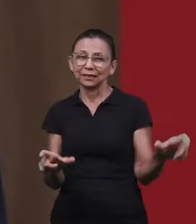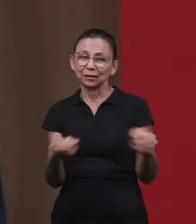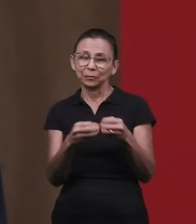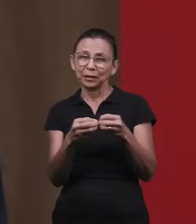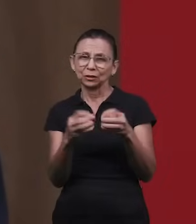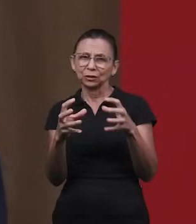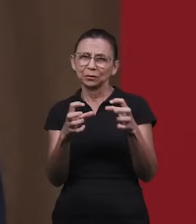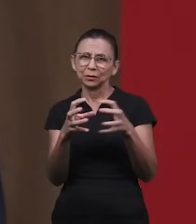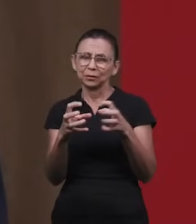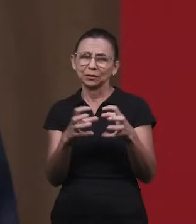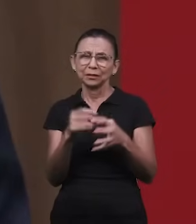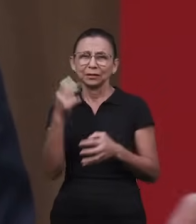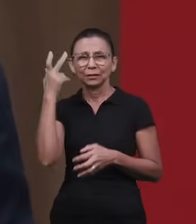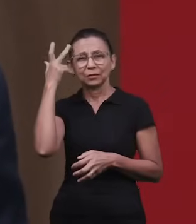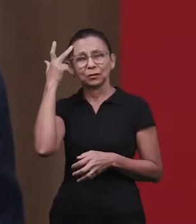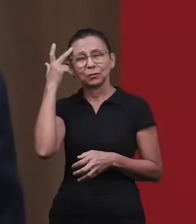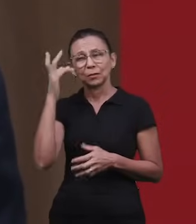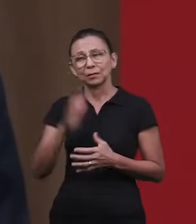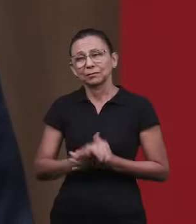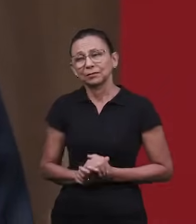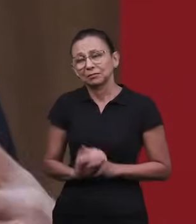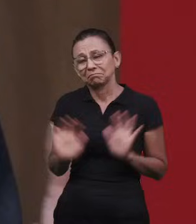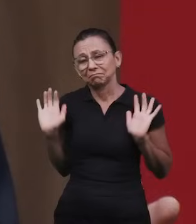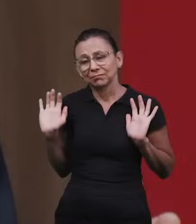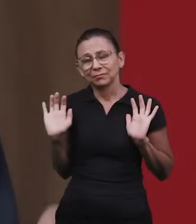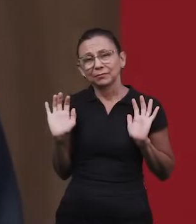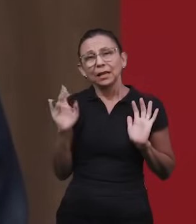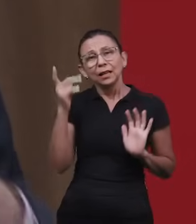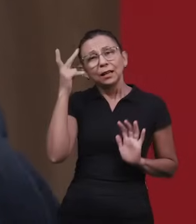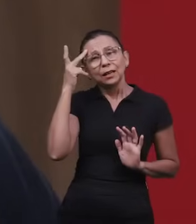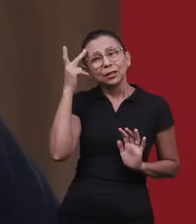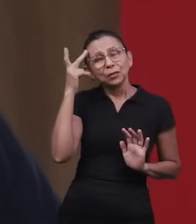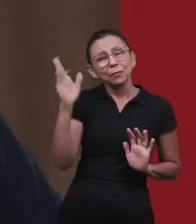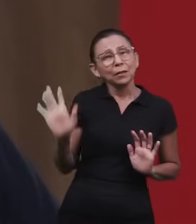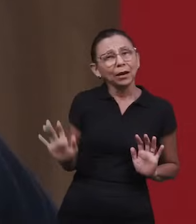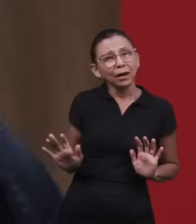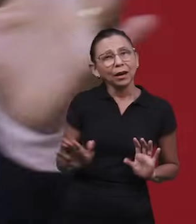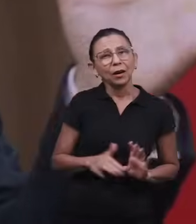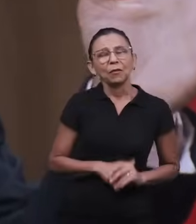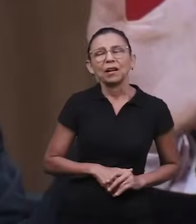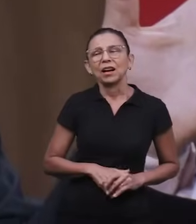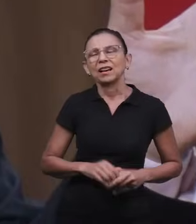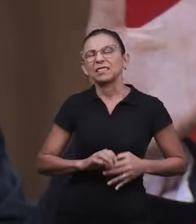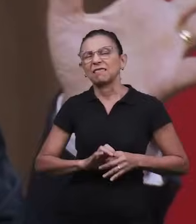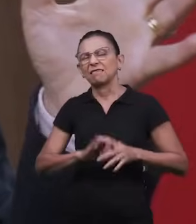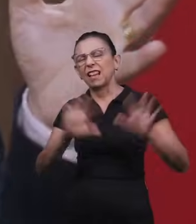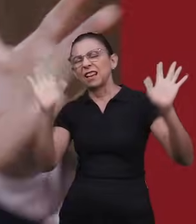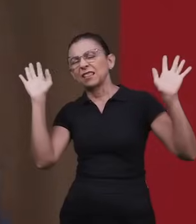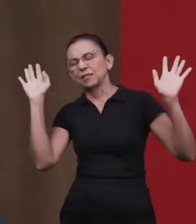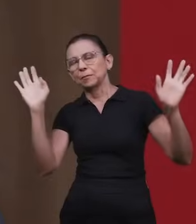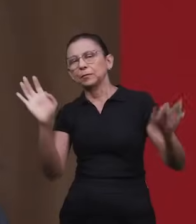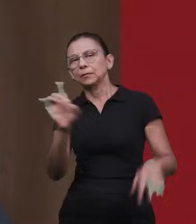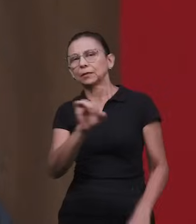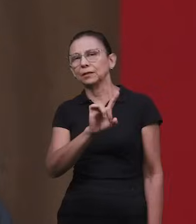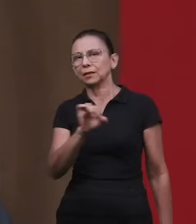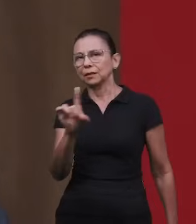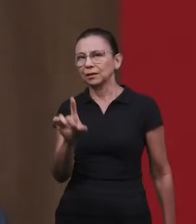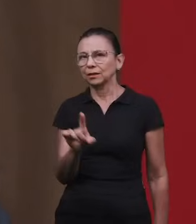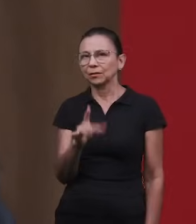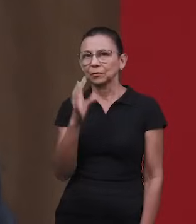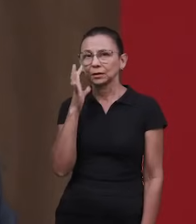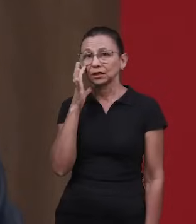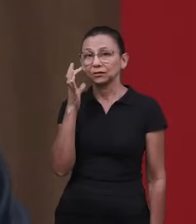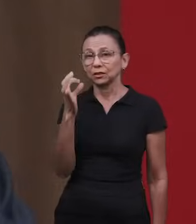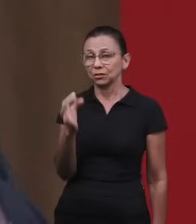É normal isso. Não é desejável, né? Quando fala normal, então vou relaxar. Não, você vai continuar